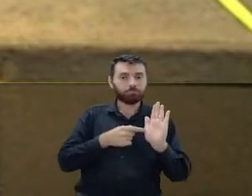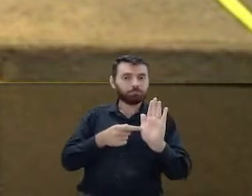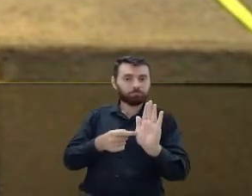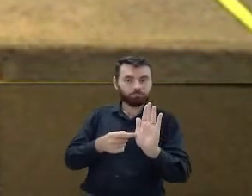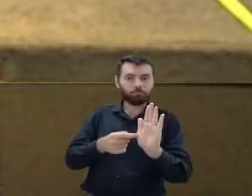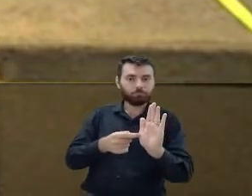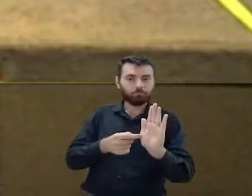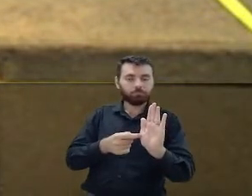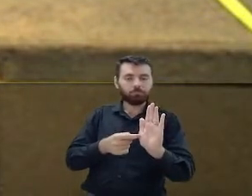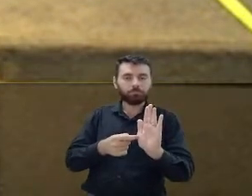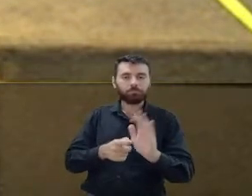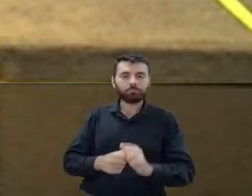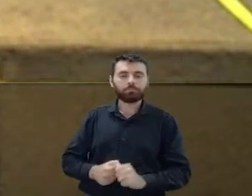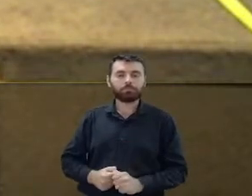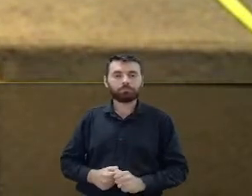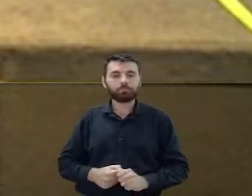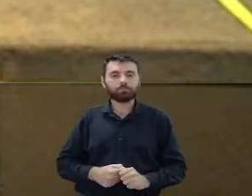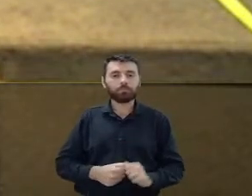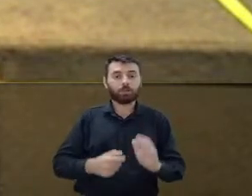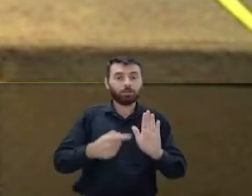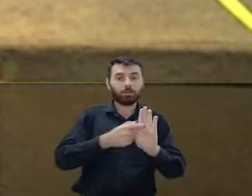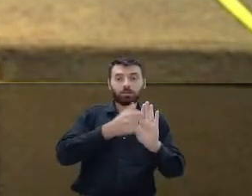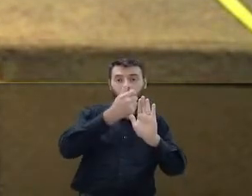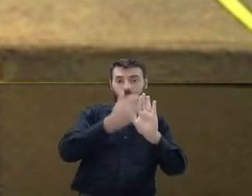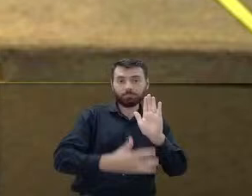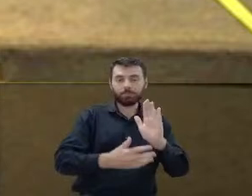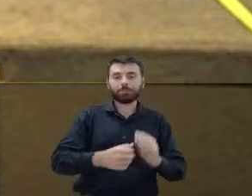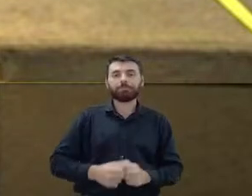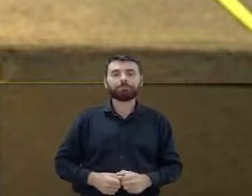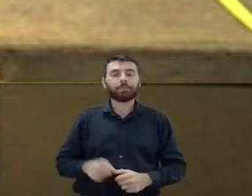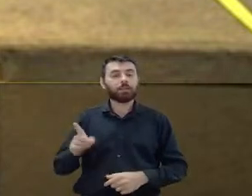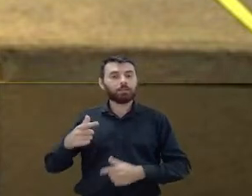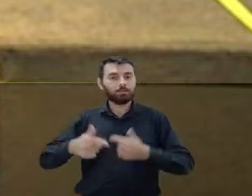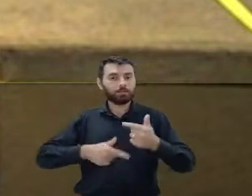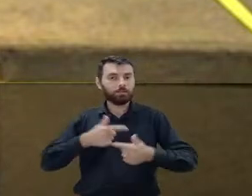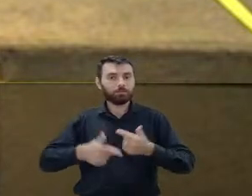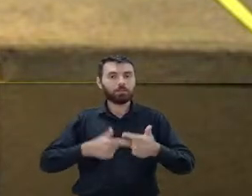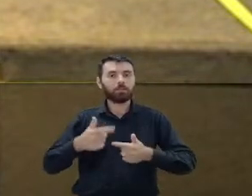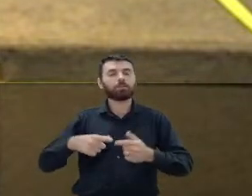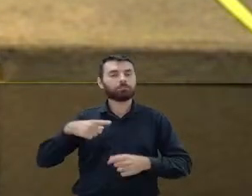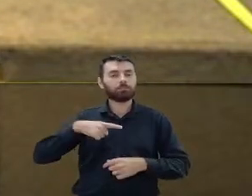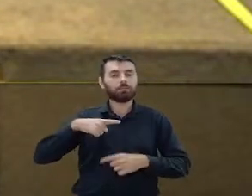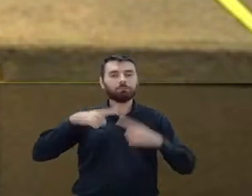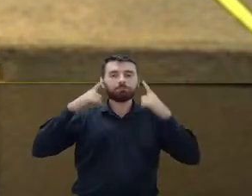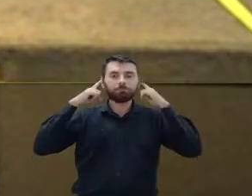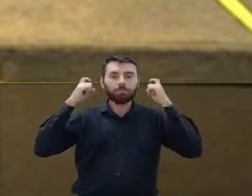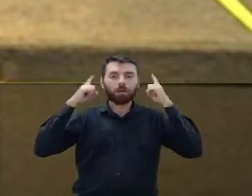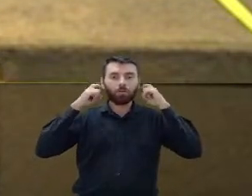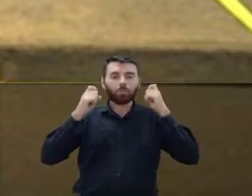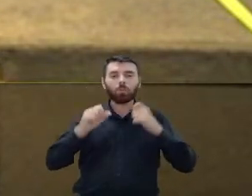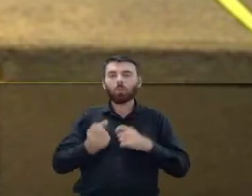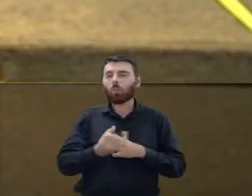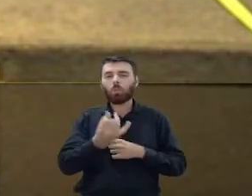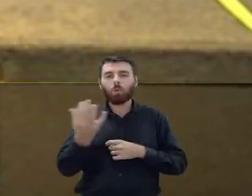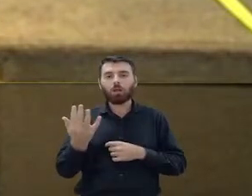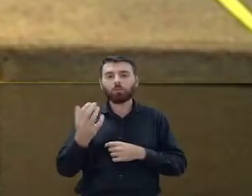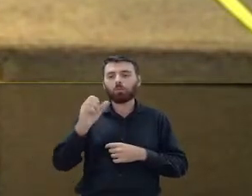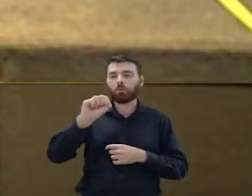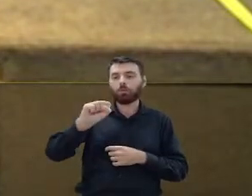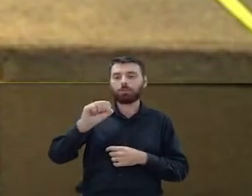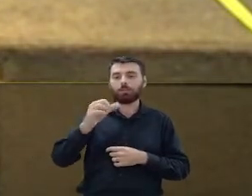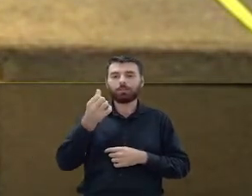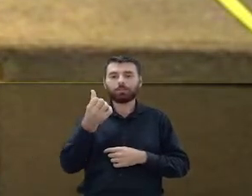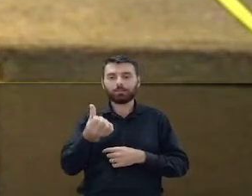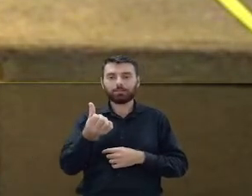que, durante o período de trabalho, tinha-se a incidência de ruídos na média de 86 decibéis em